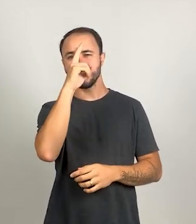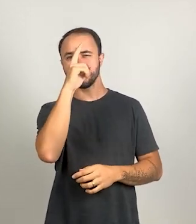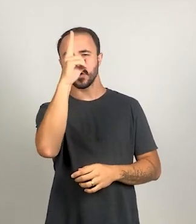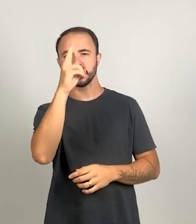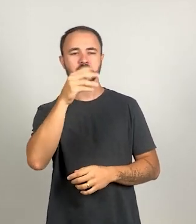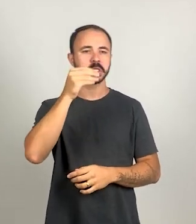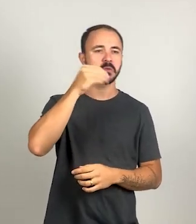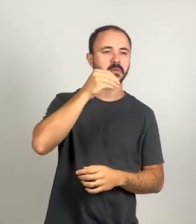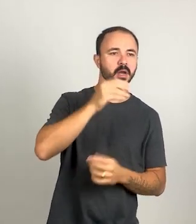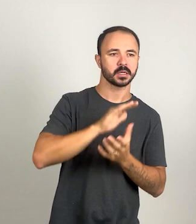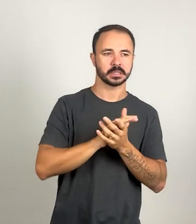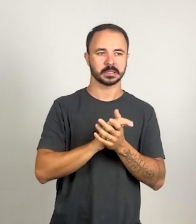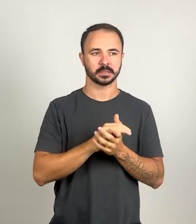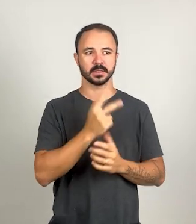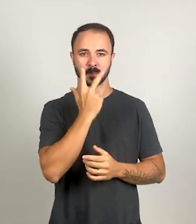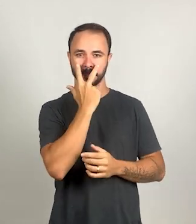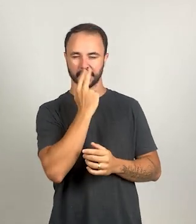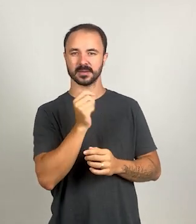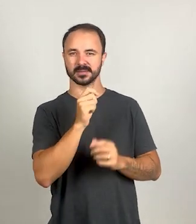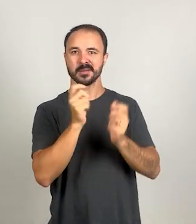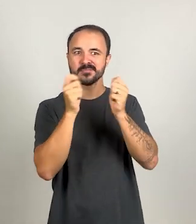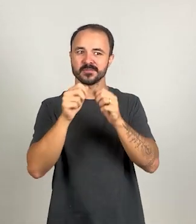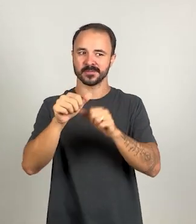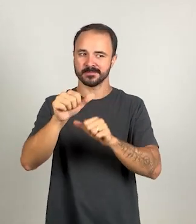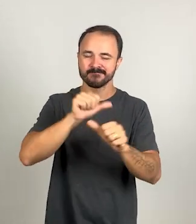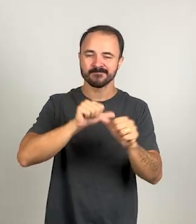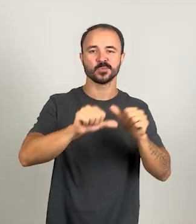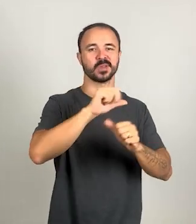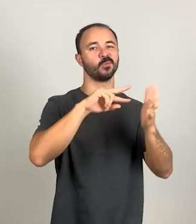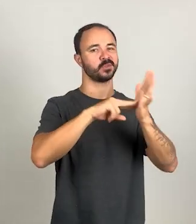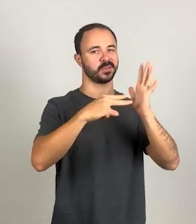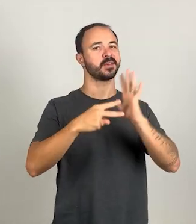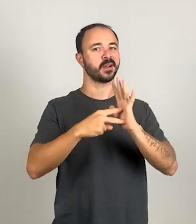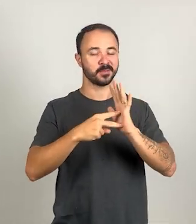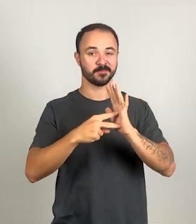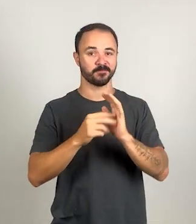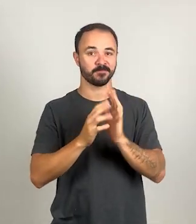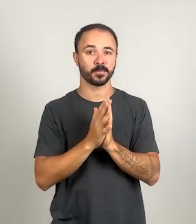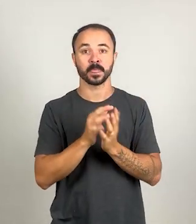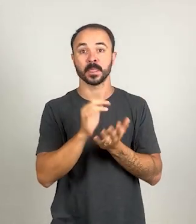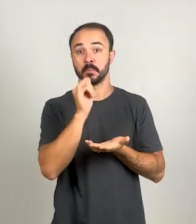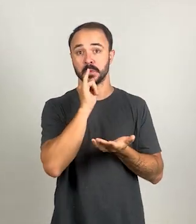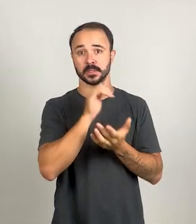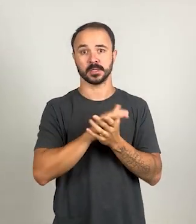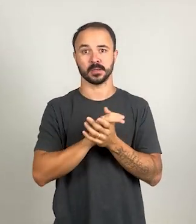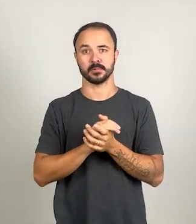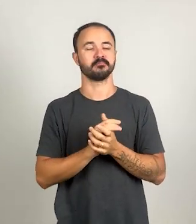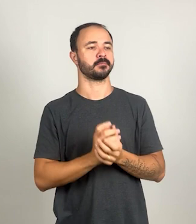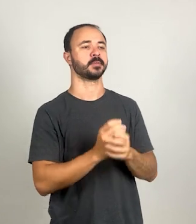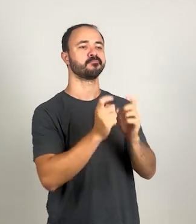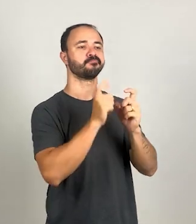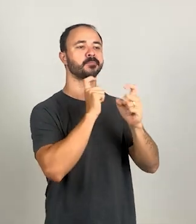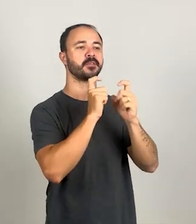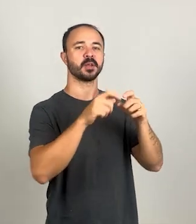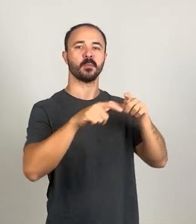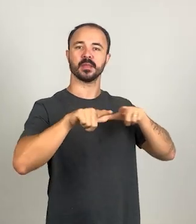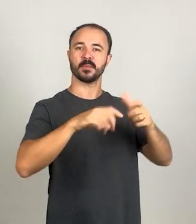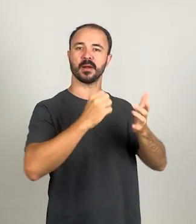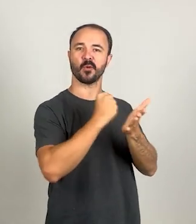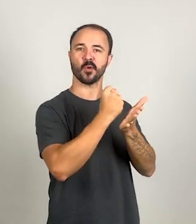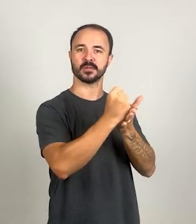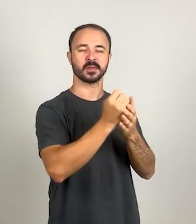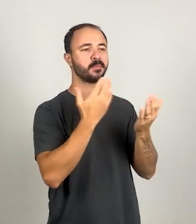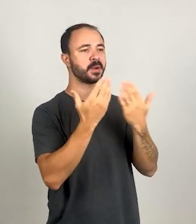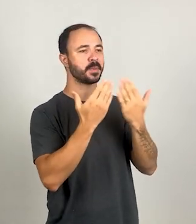vocabulário e a maneira de falar com amigos provavelmente não serão os mesmos que em uma entrevista de emprego e também serão